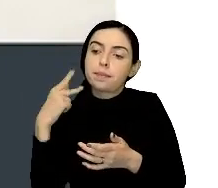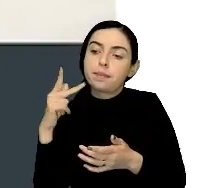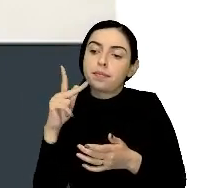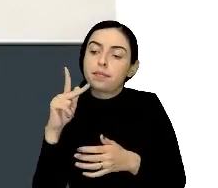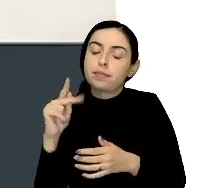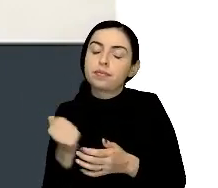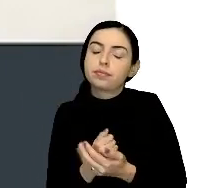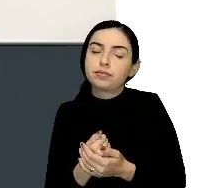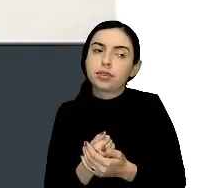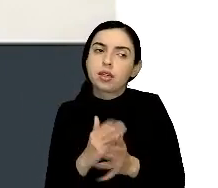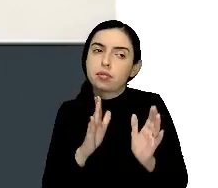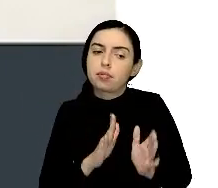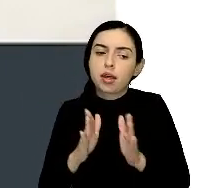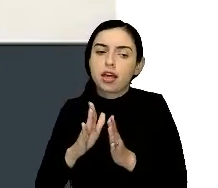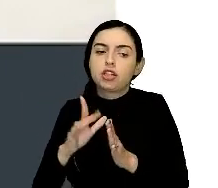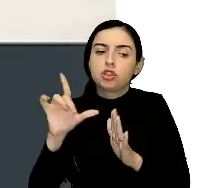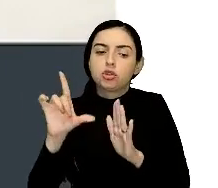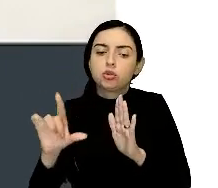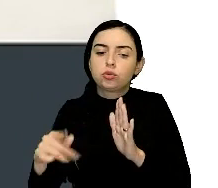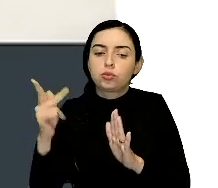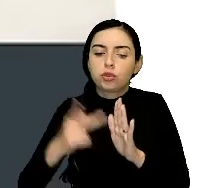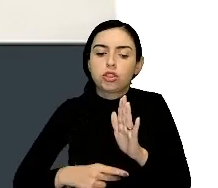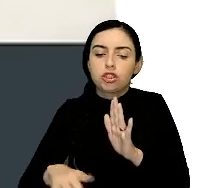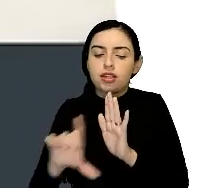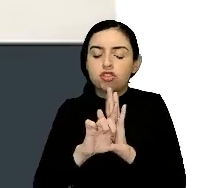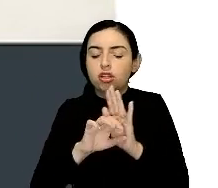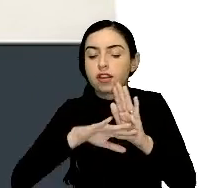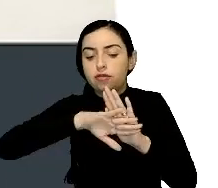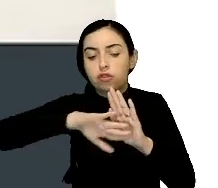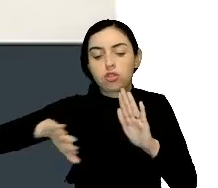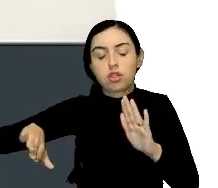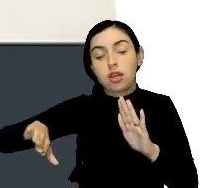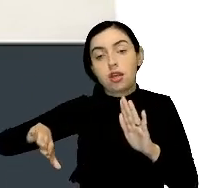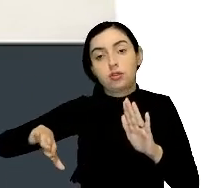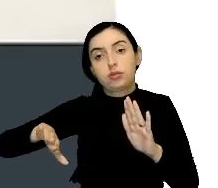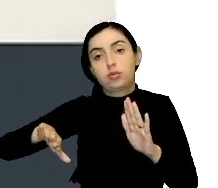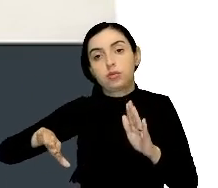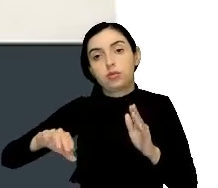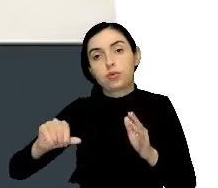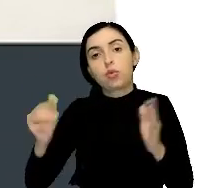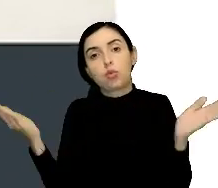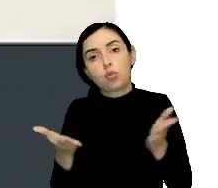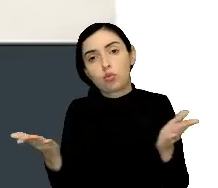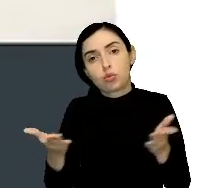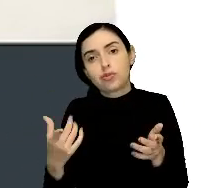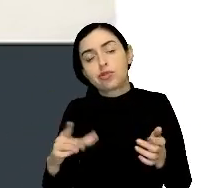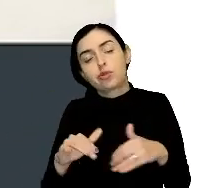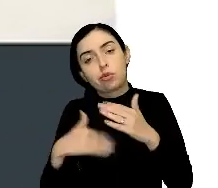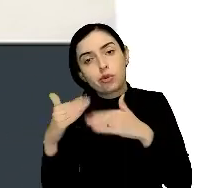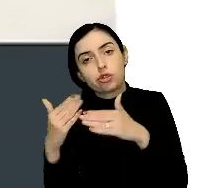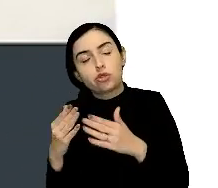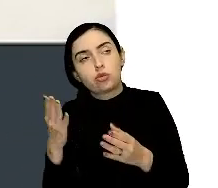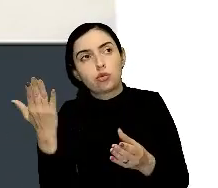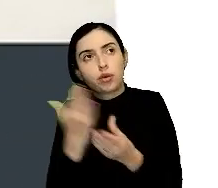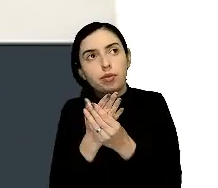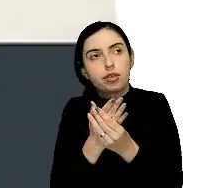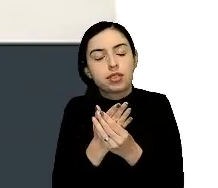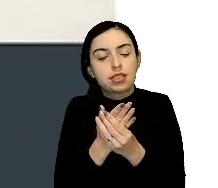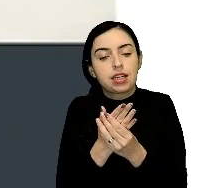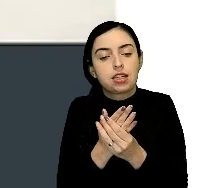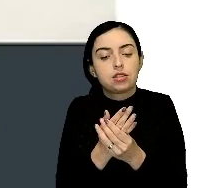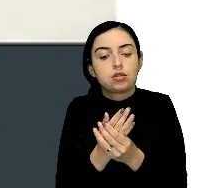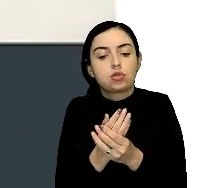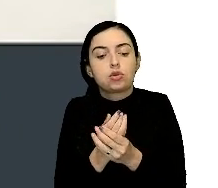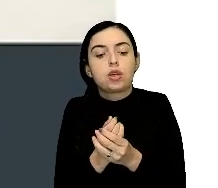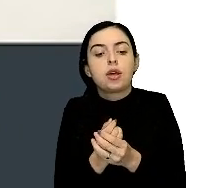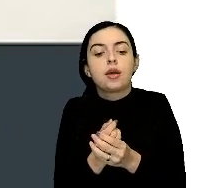do projeto de lei foi retirada. Dessa forma, até hoje, continua nas mãos do Ministério da Justiça e